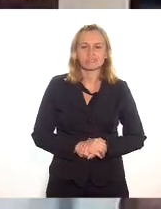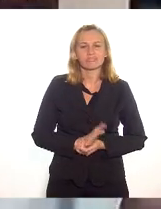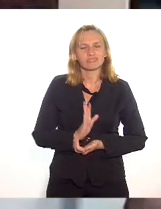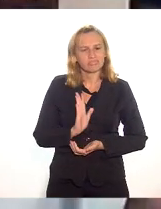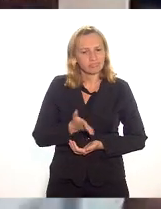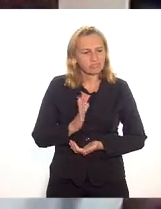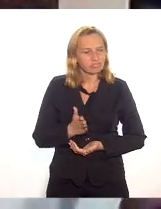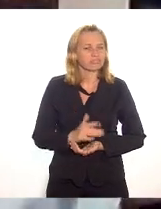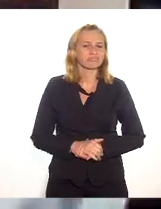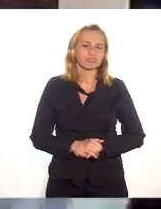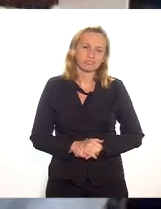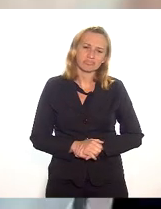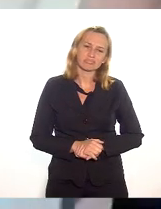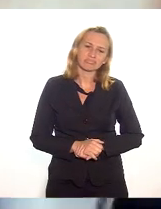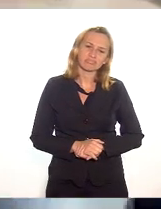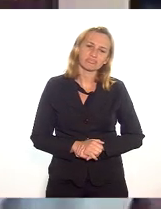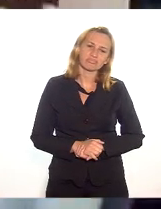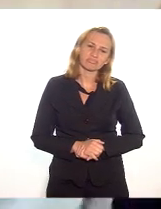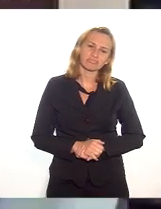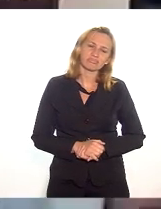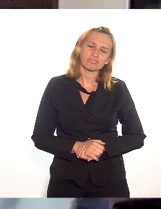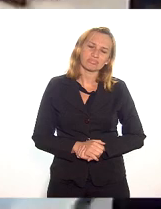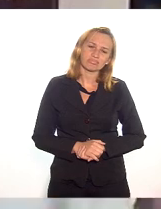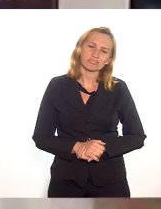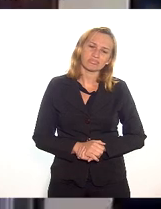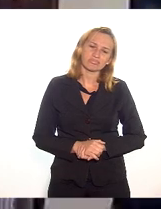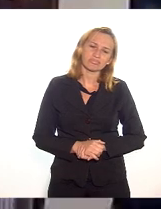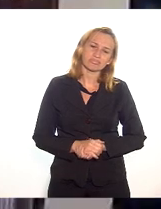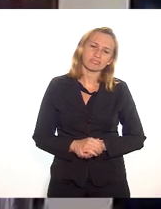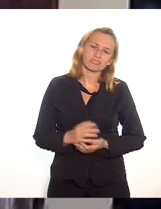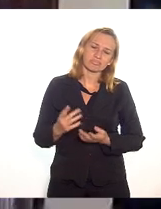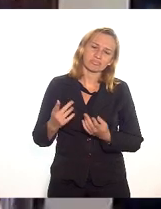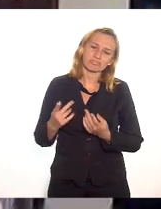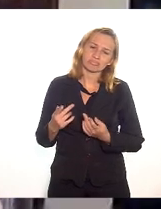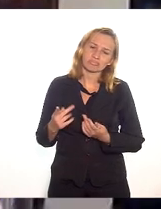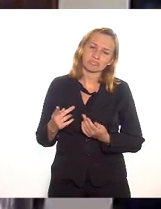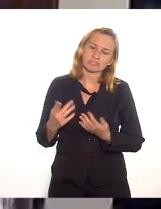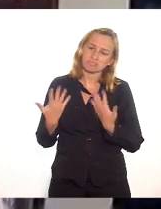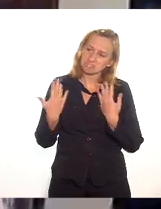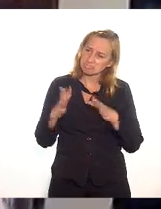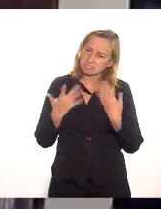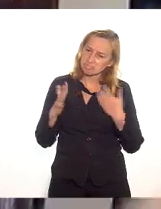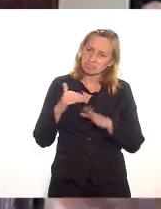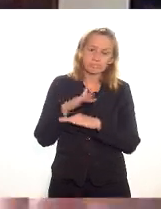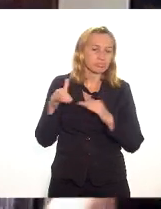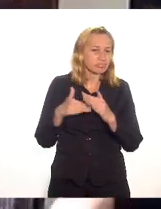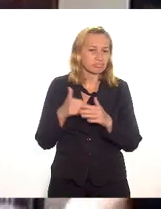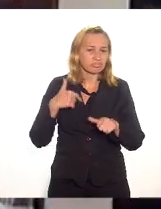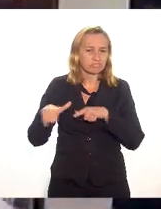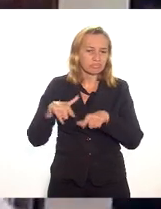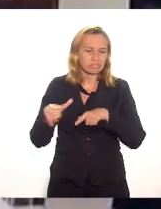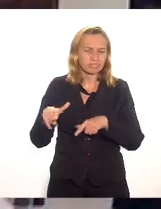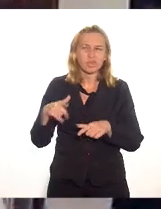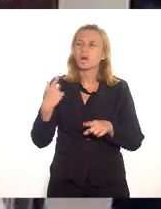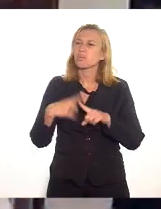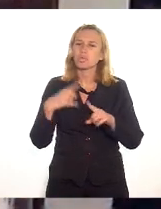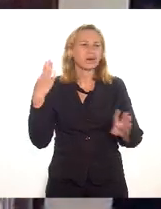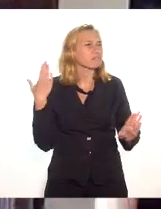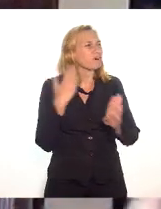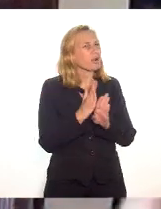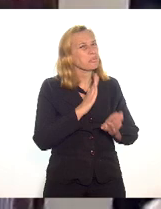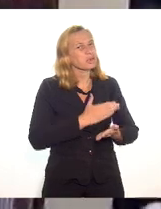empresa elogiada por todos pela prestação de serviços. Por que que, de repente,